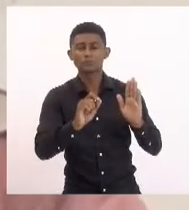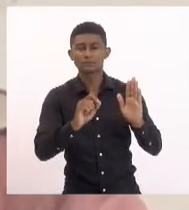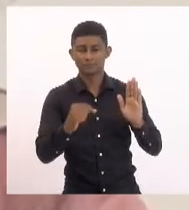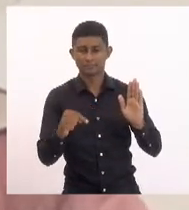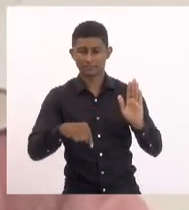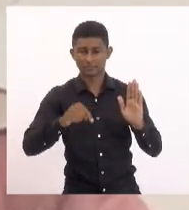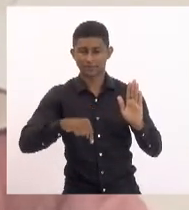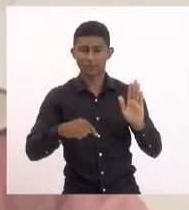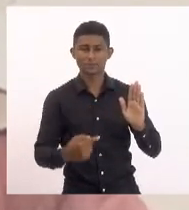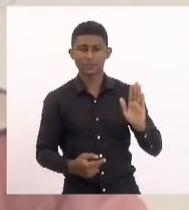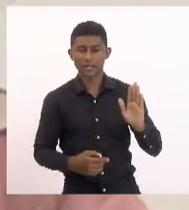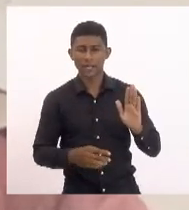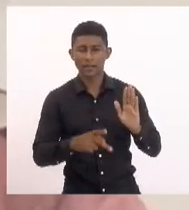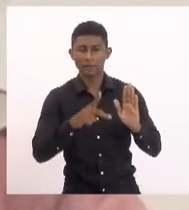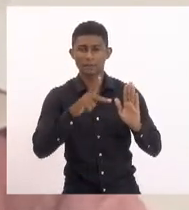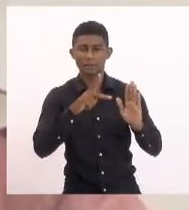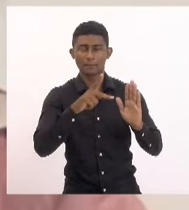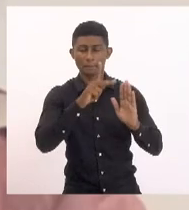dia,